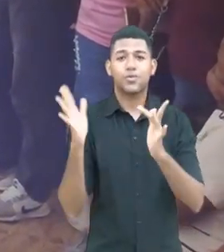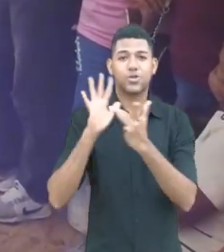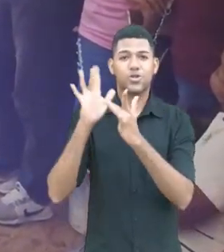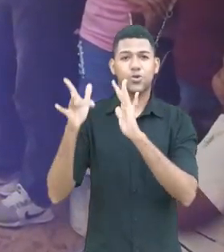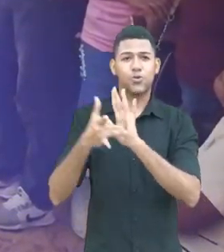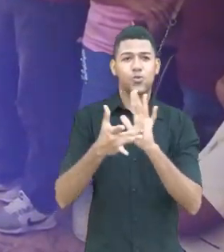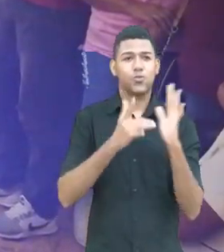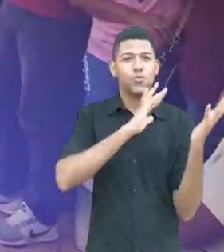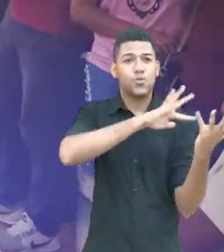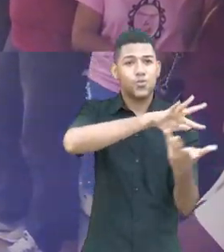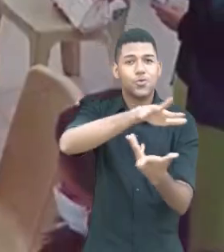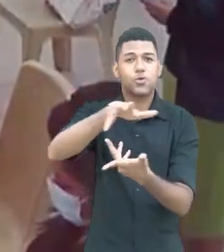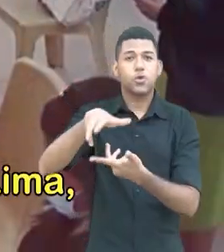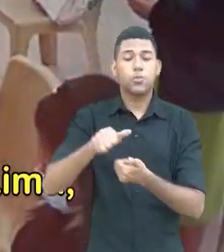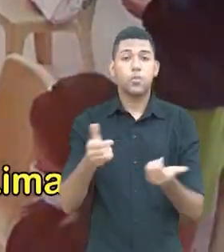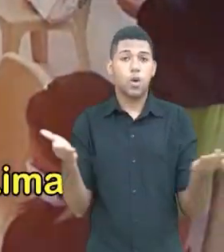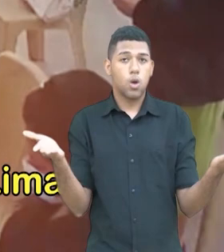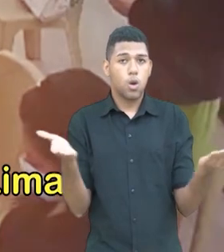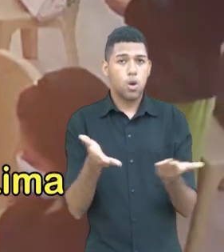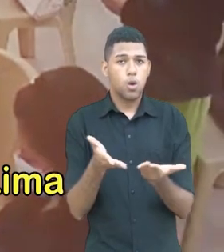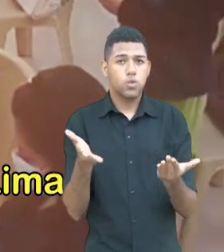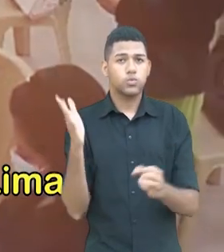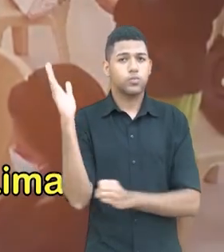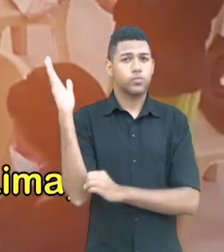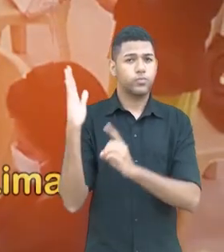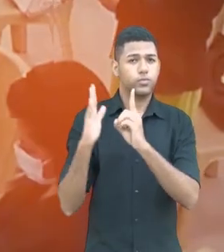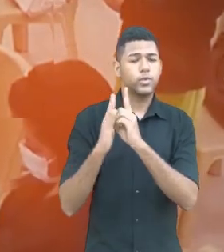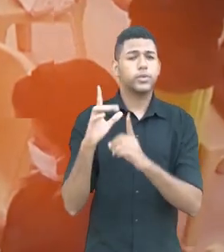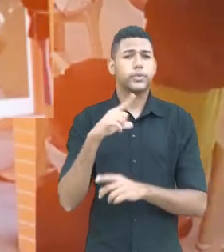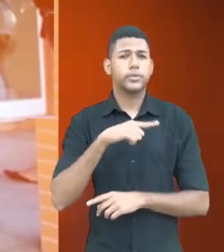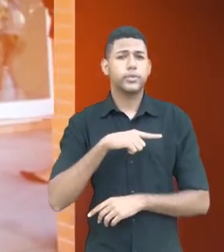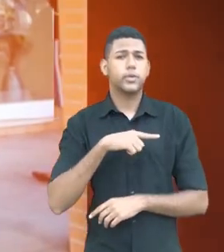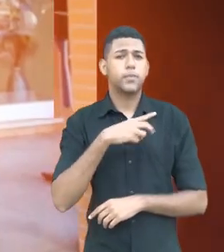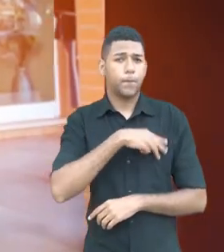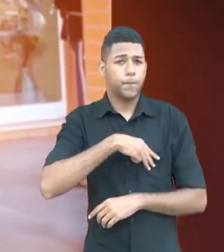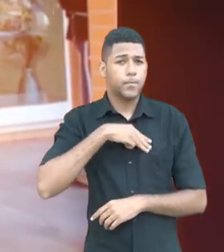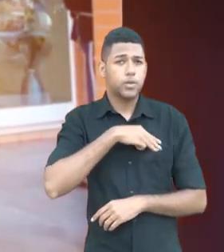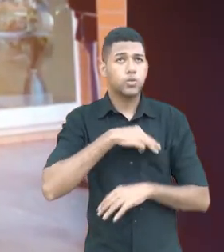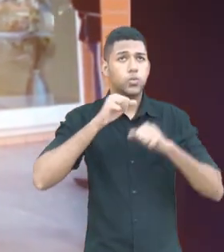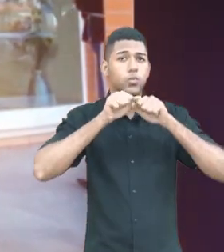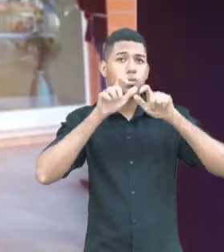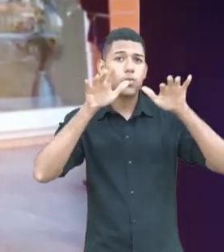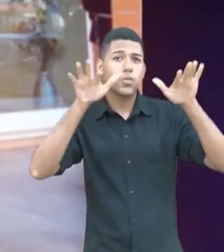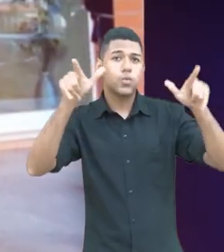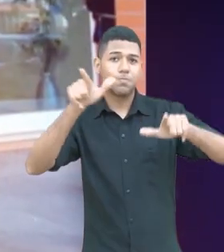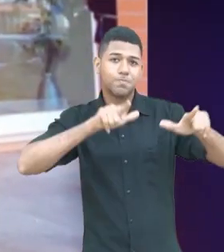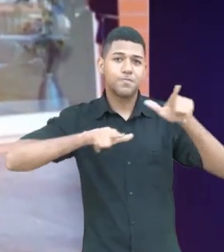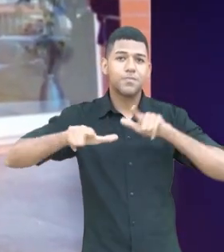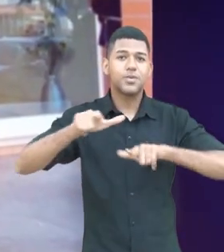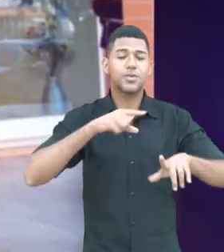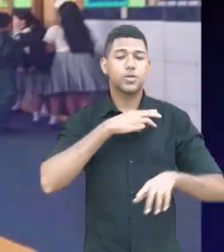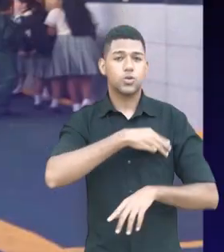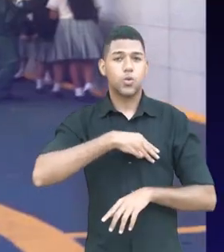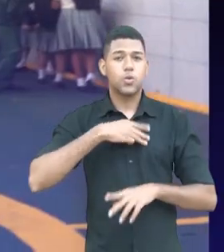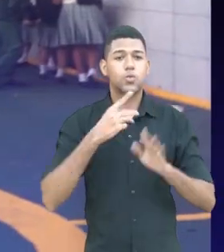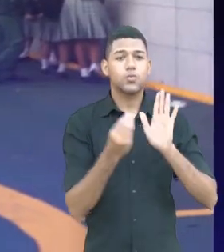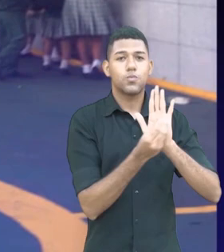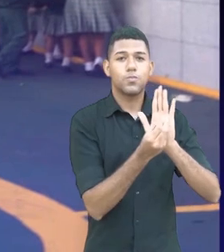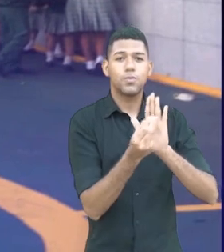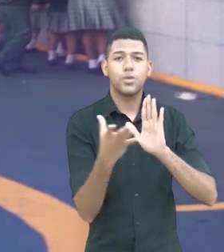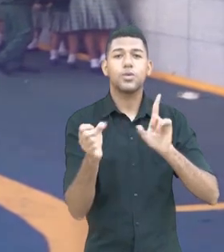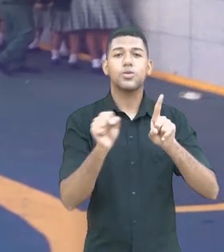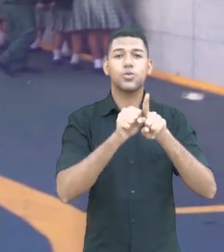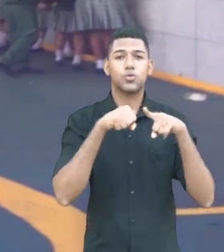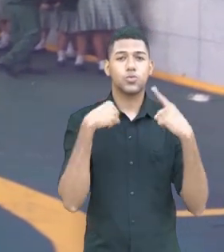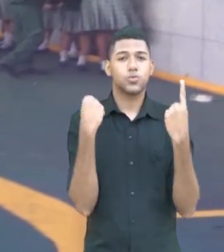as nações. Atualmente, a Assembleia de Deus em Abreu Lima tem missionários desenvolvendo trabalhos evangelísticos e